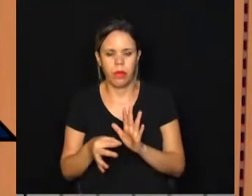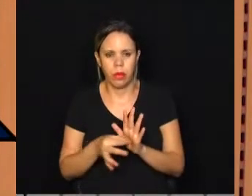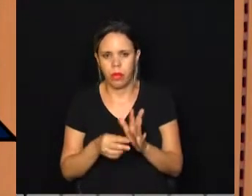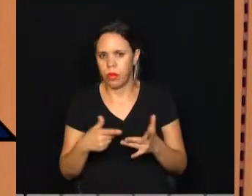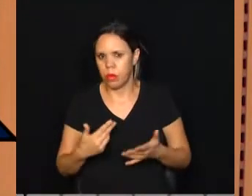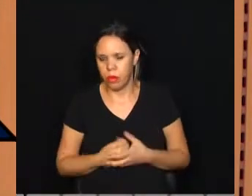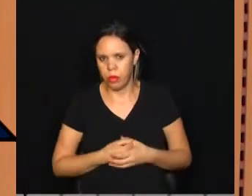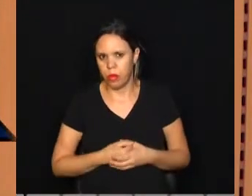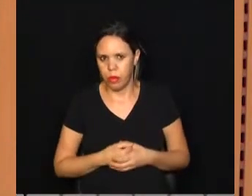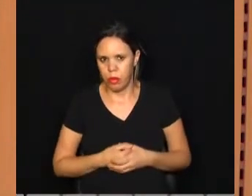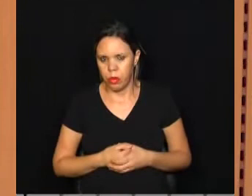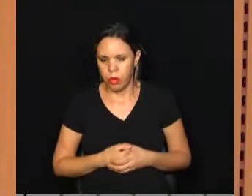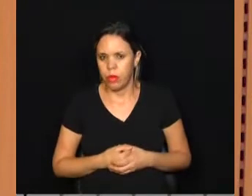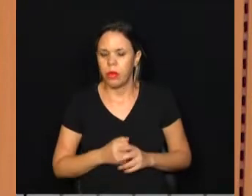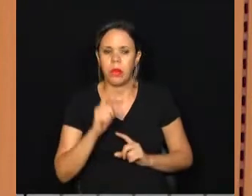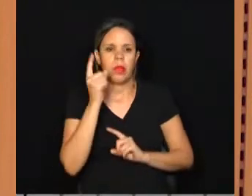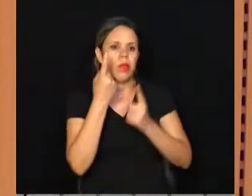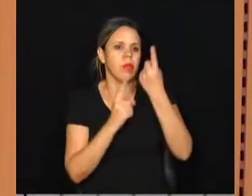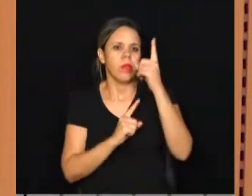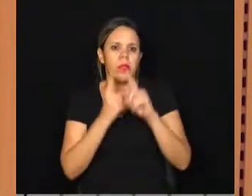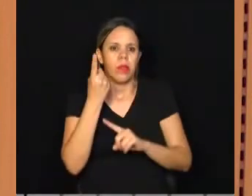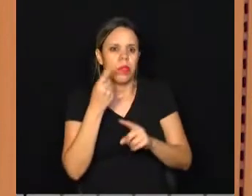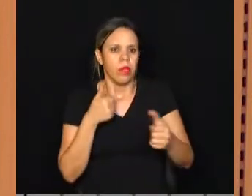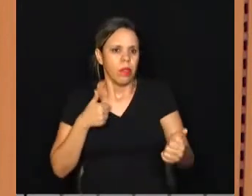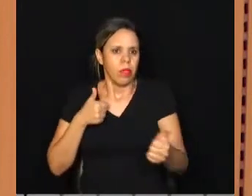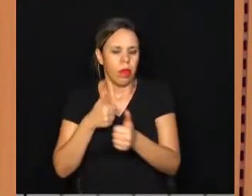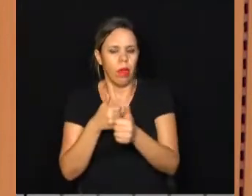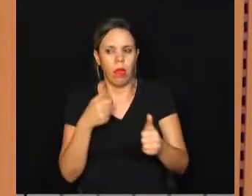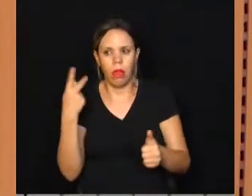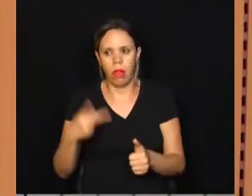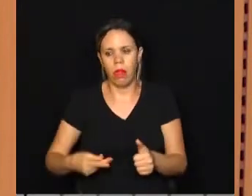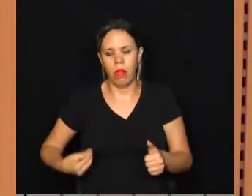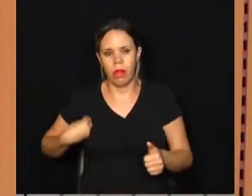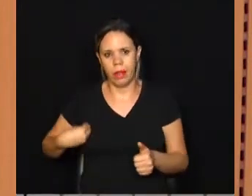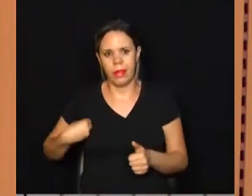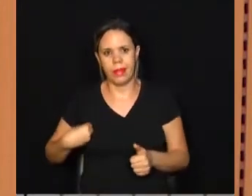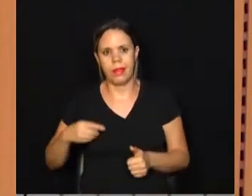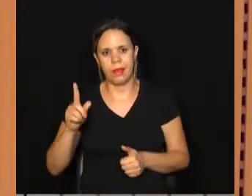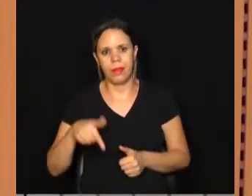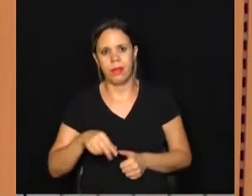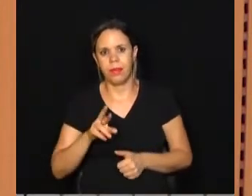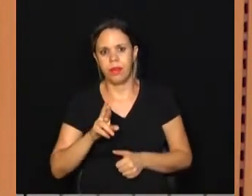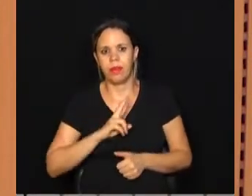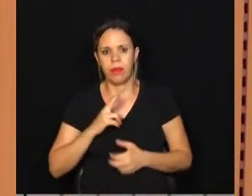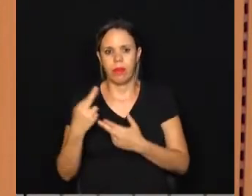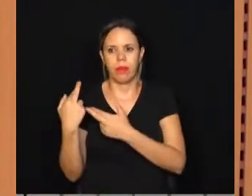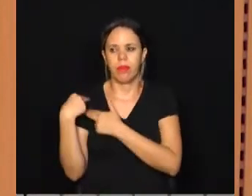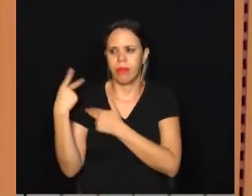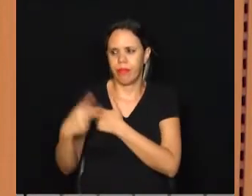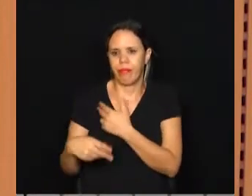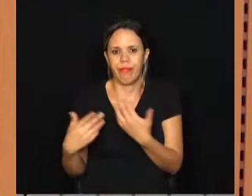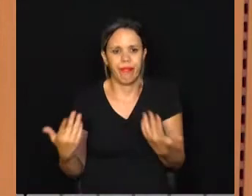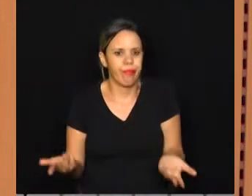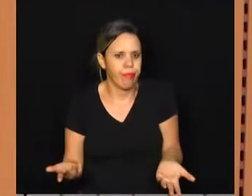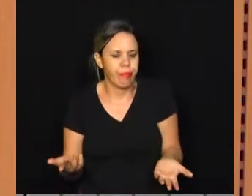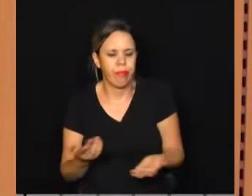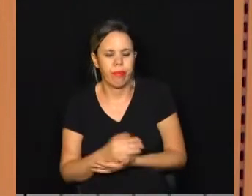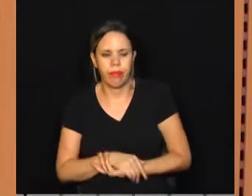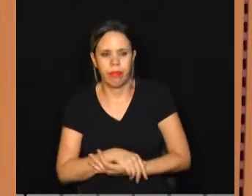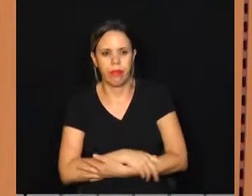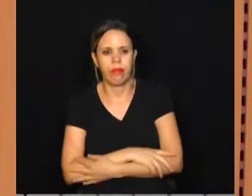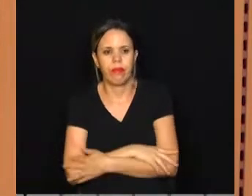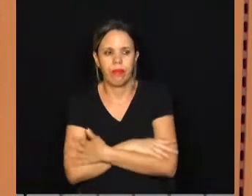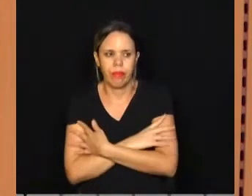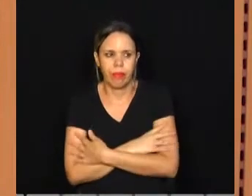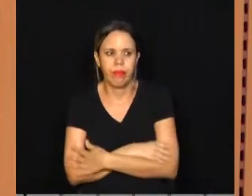manifestações do Carnaval próximo de onde ela estava, ela responderia por isso. Então, uma